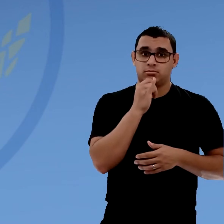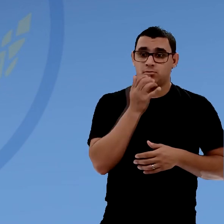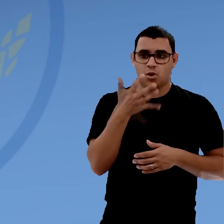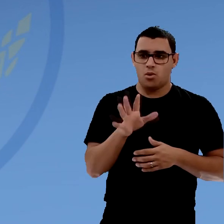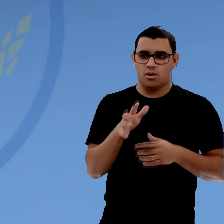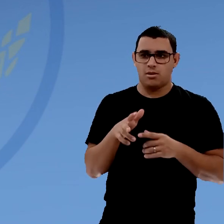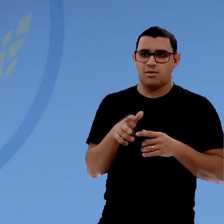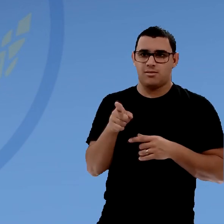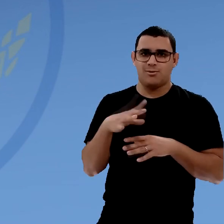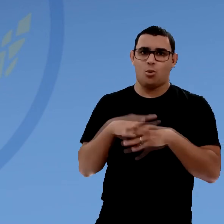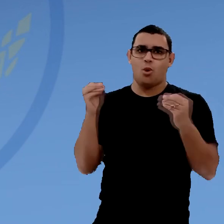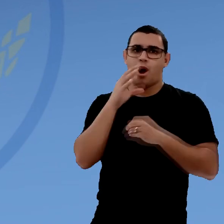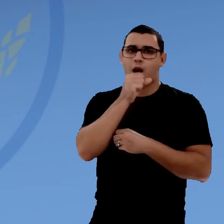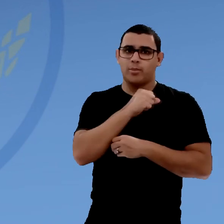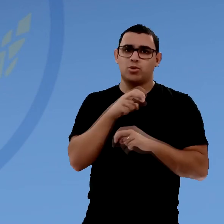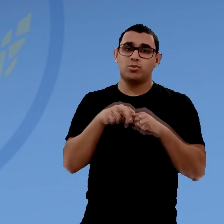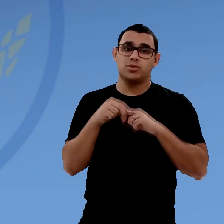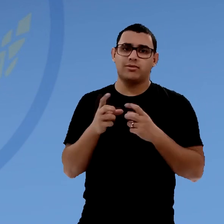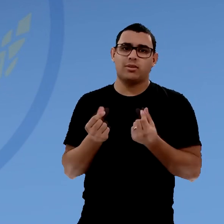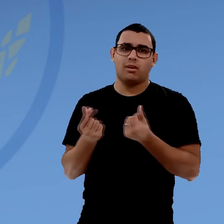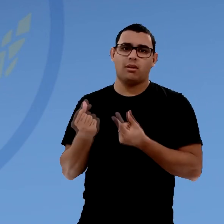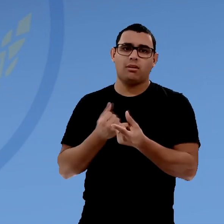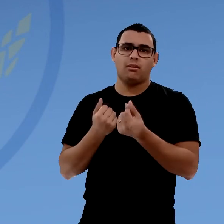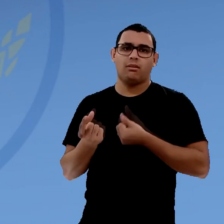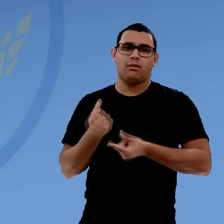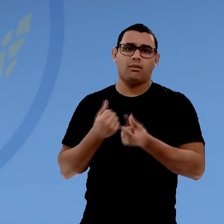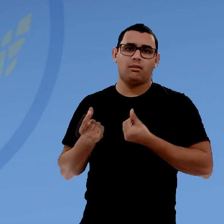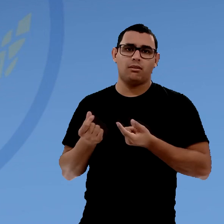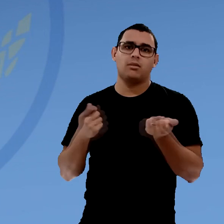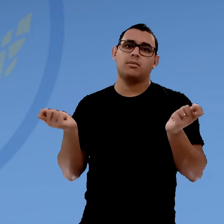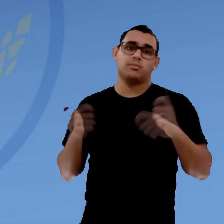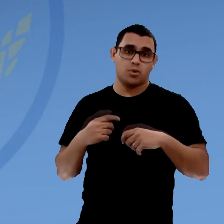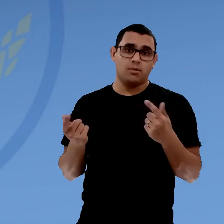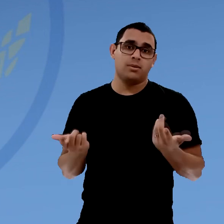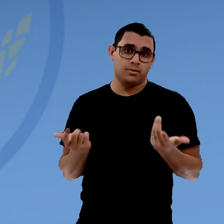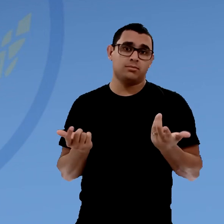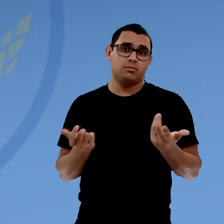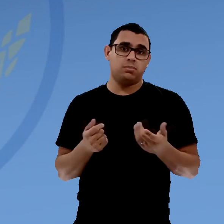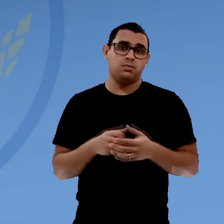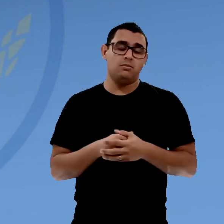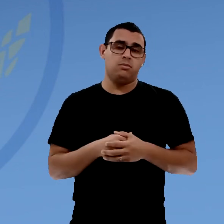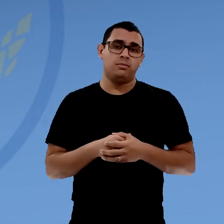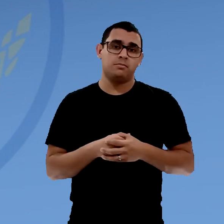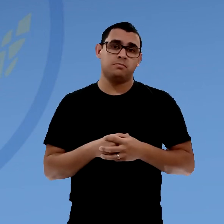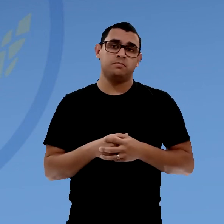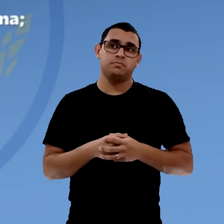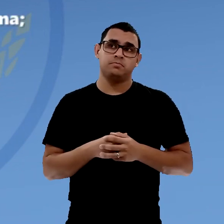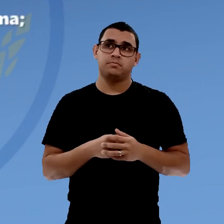atrasando a cura do indivíduo apenas para tomar dinheiro dele. Então isso também é uma forma simbólica de poder.